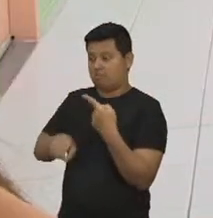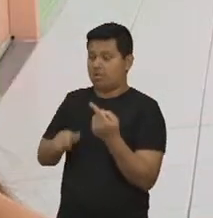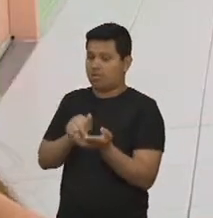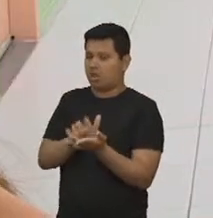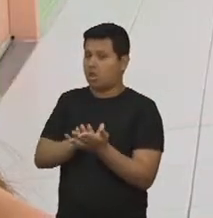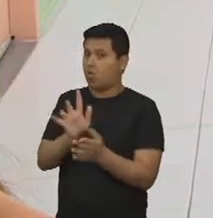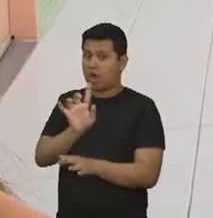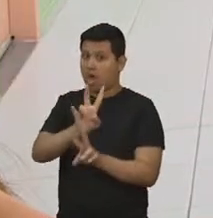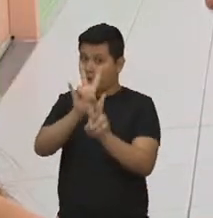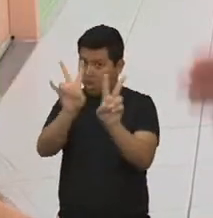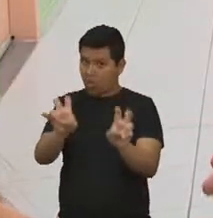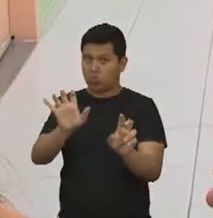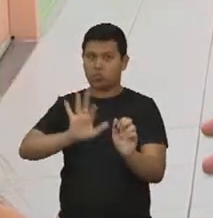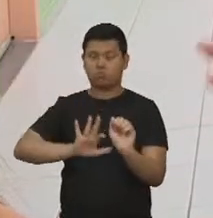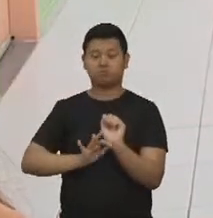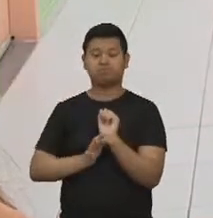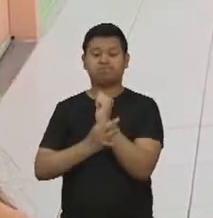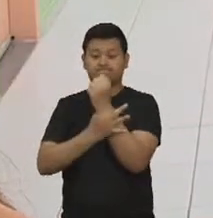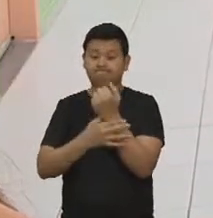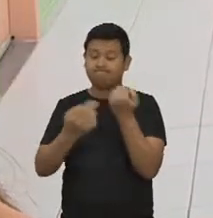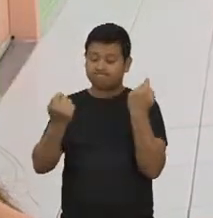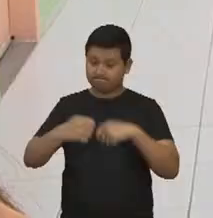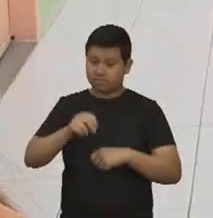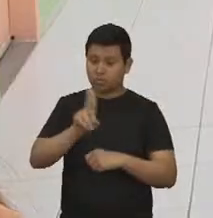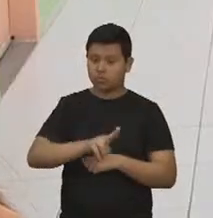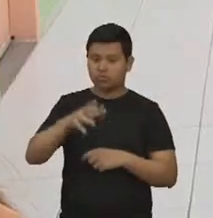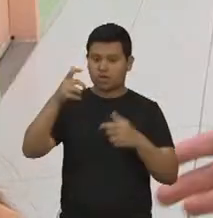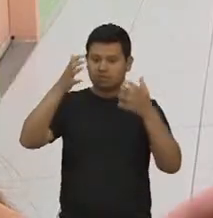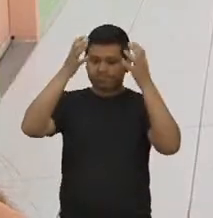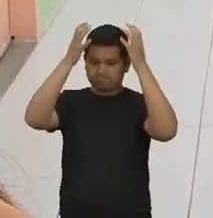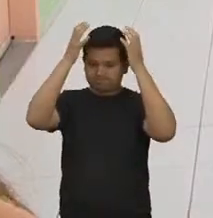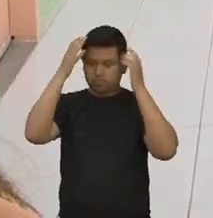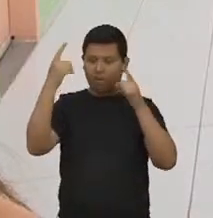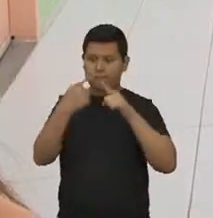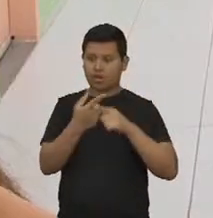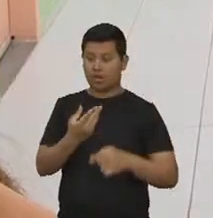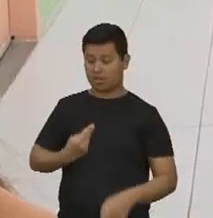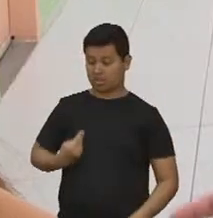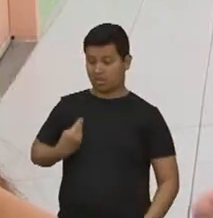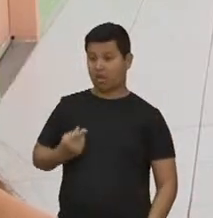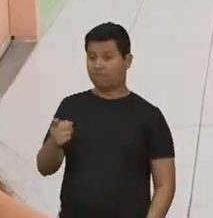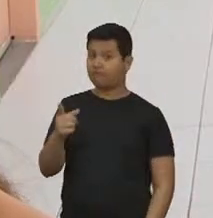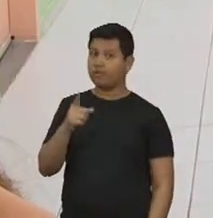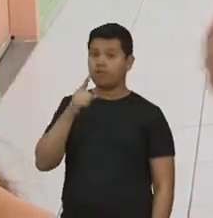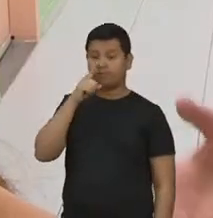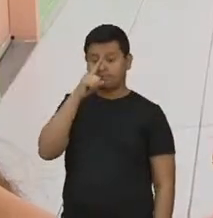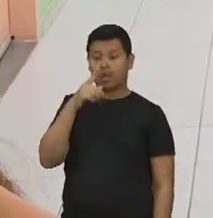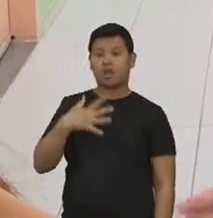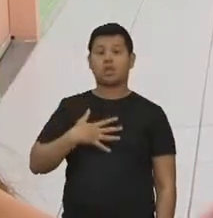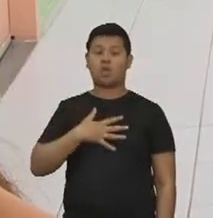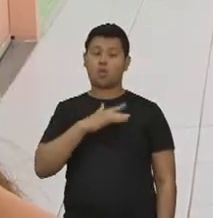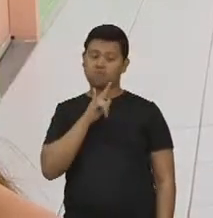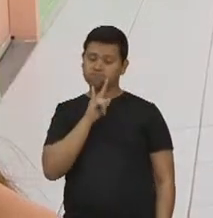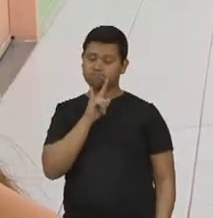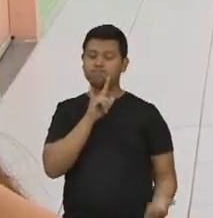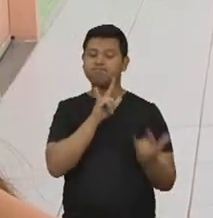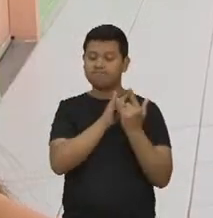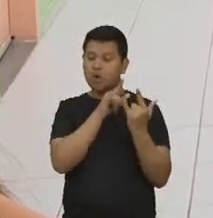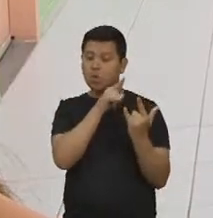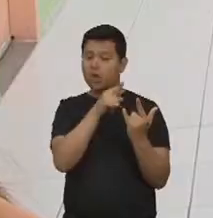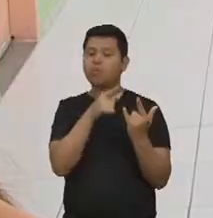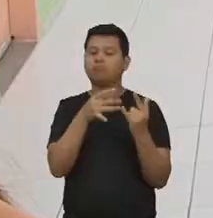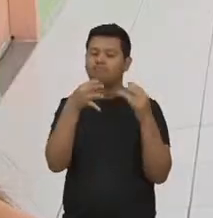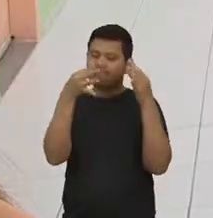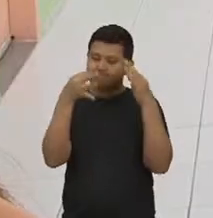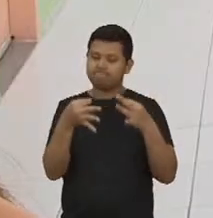de segurança. Você tem que usar o capacete da forma correta porque é a sua vida que está em risco. E eu amo você, pai, então usa o capacete de